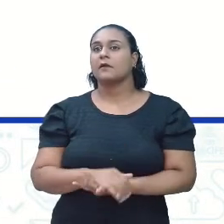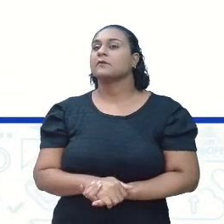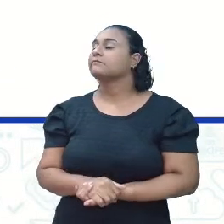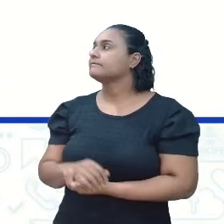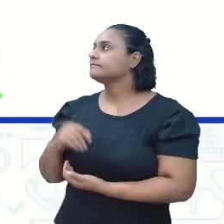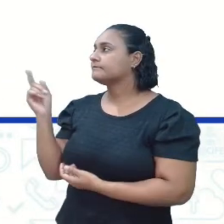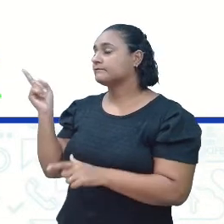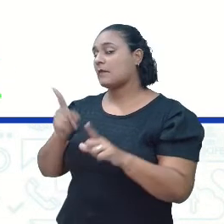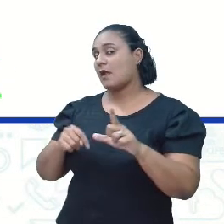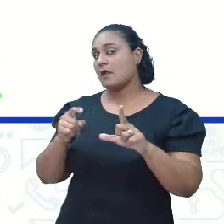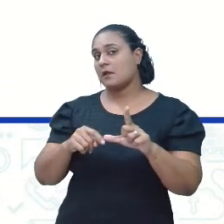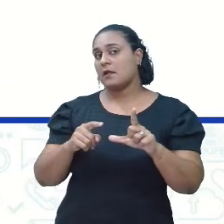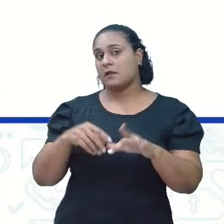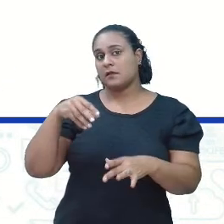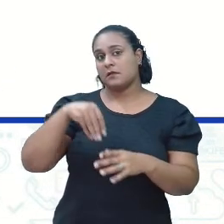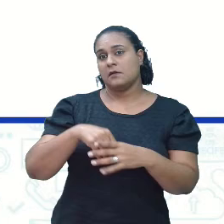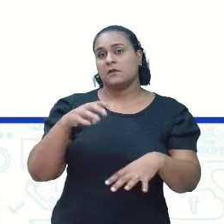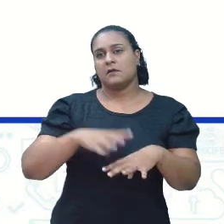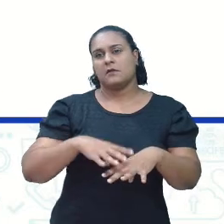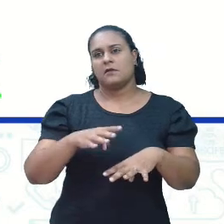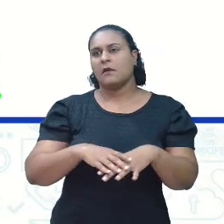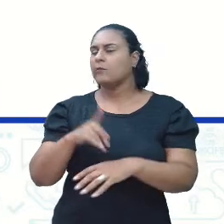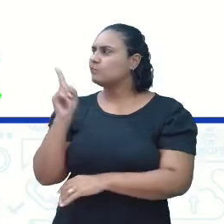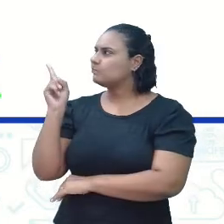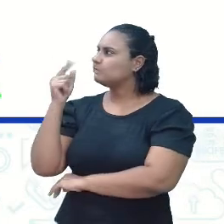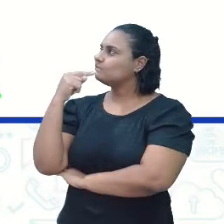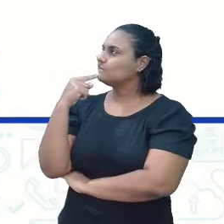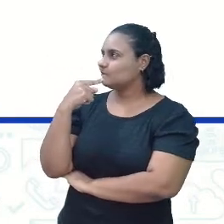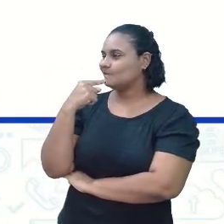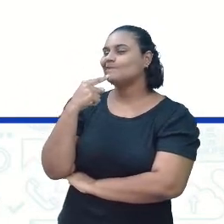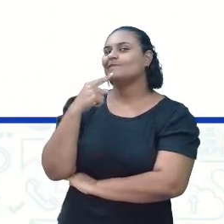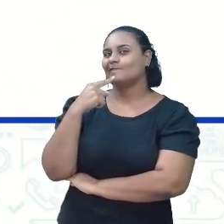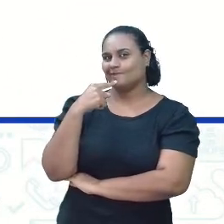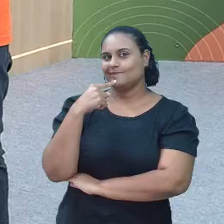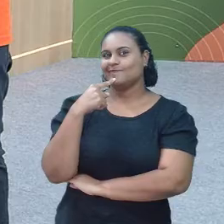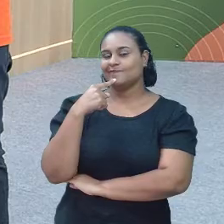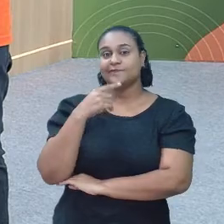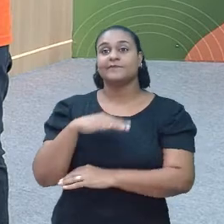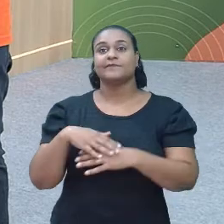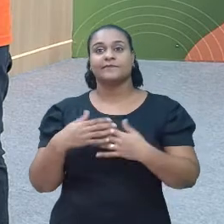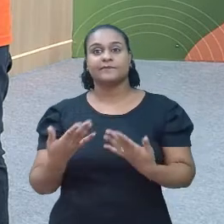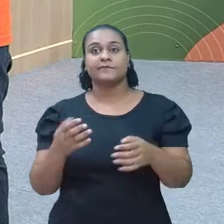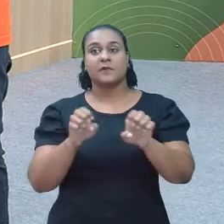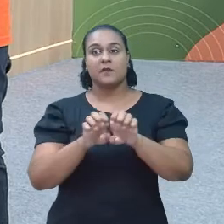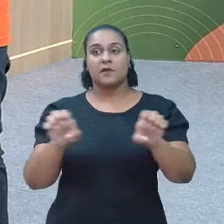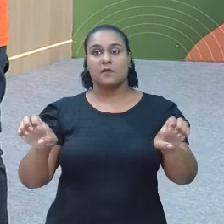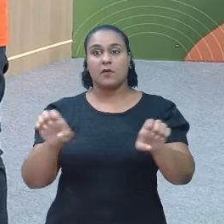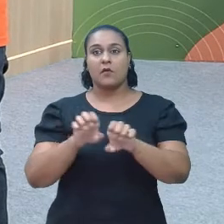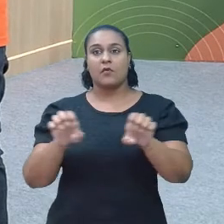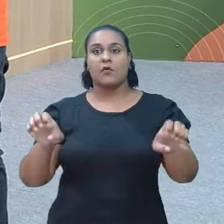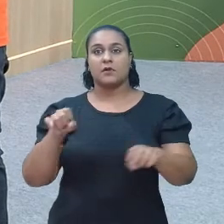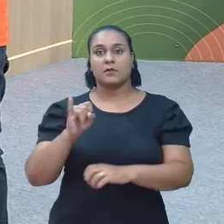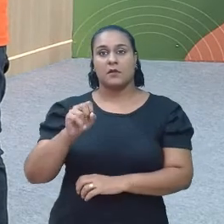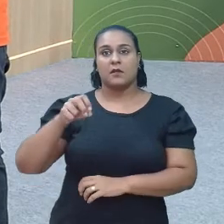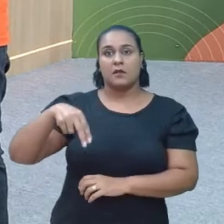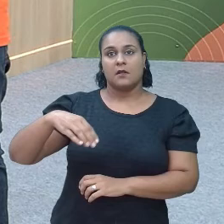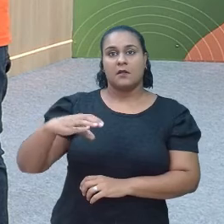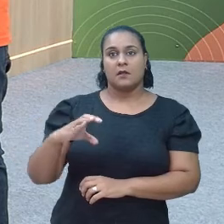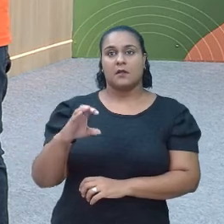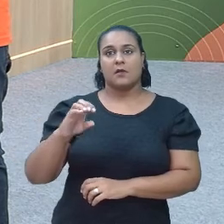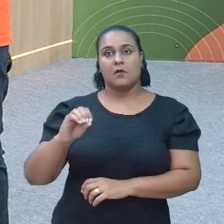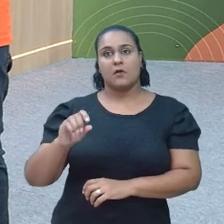as letras na matemática ou são variáveis ou são incógnitas. No caso das equações, são incógnitas, ou seja,